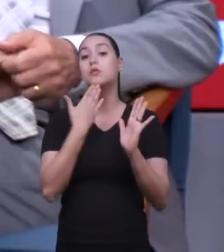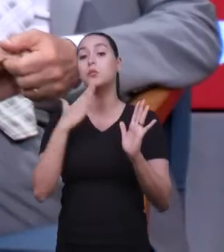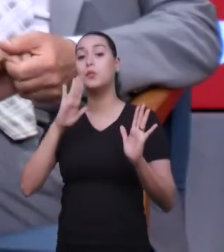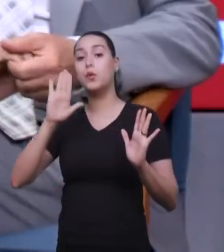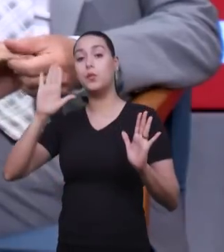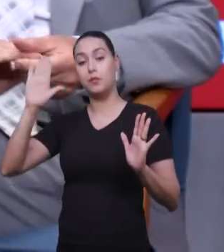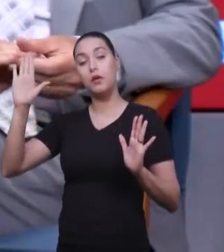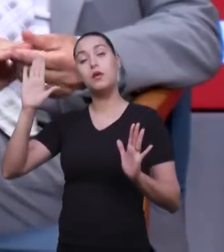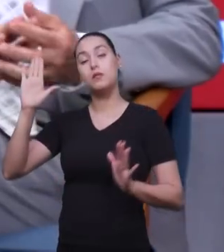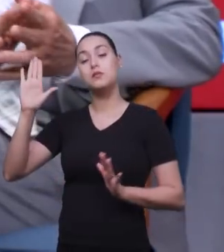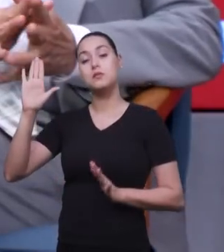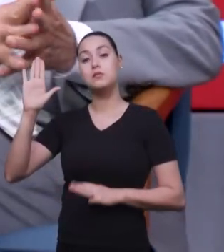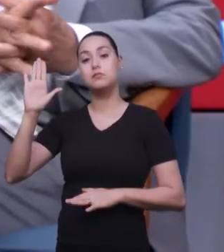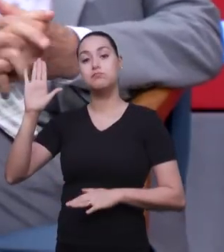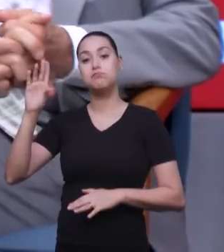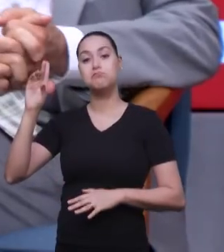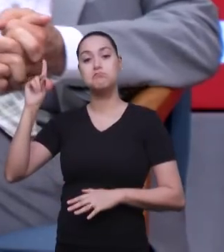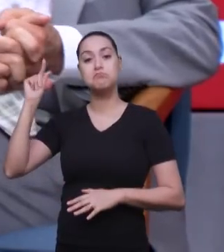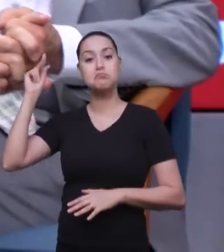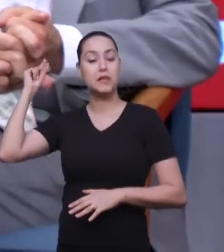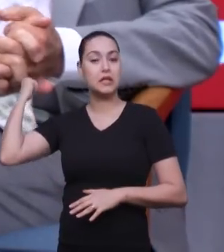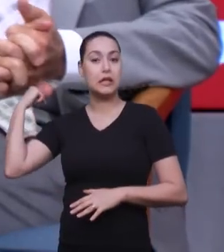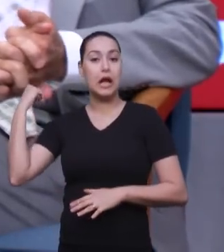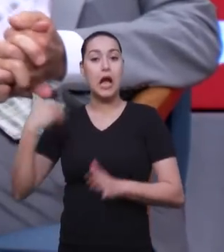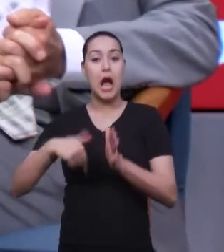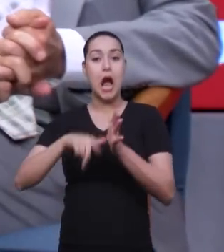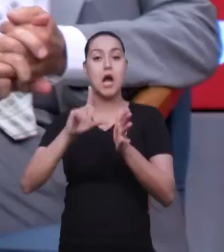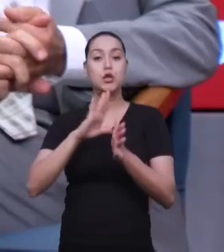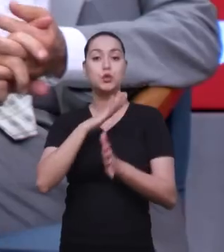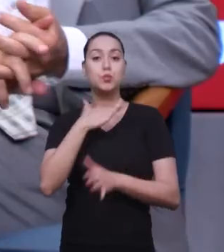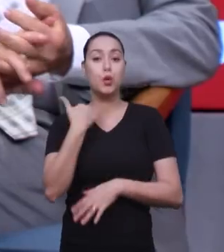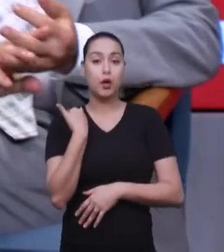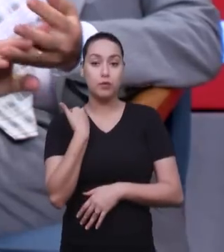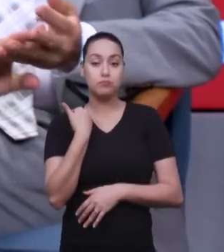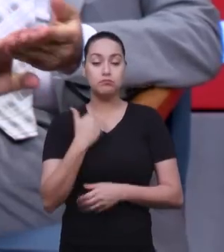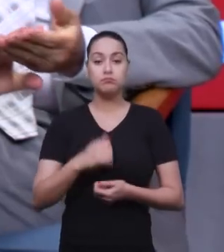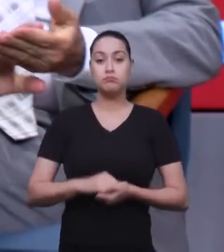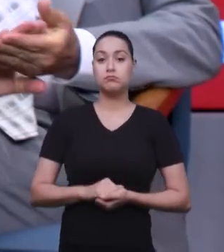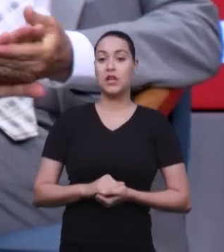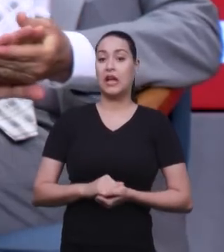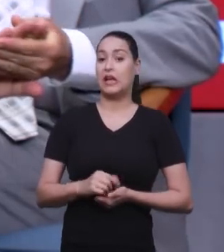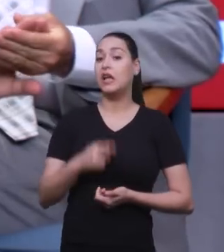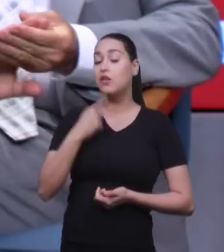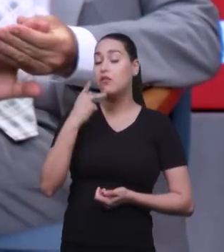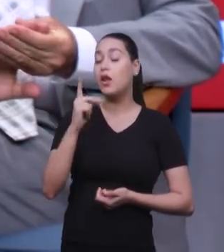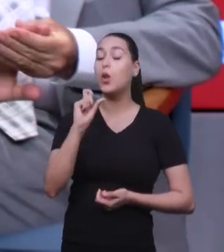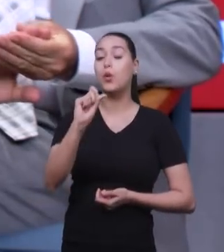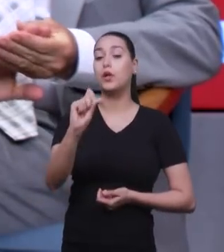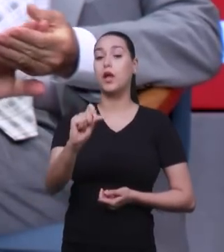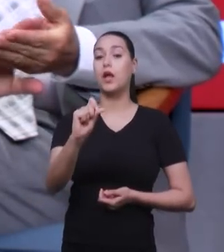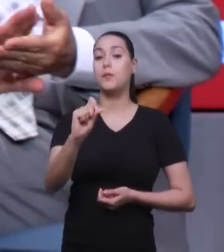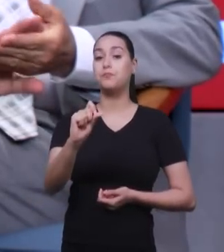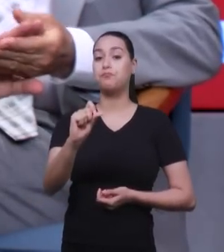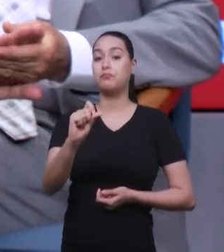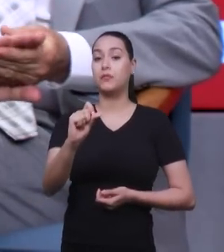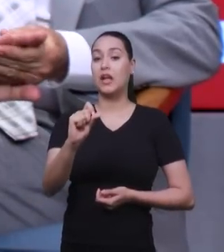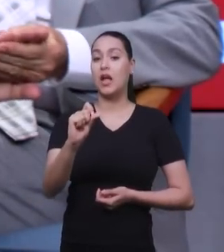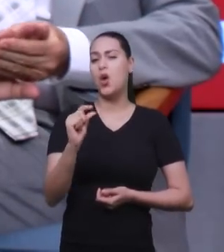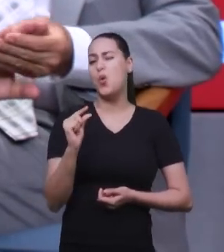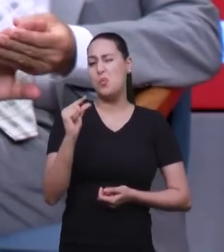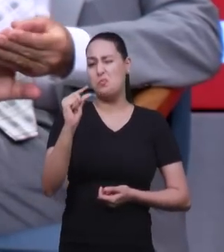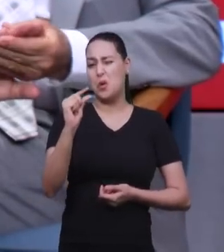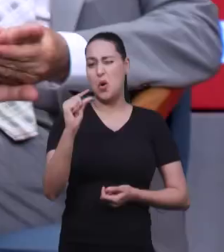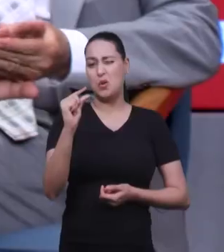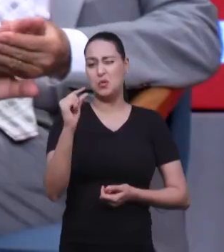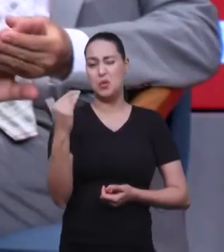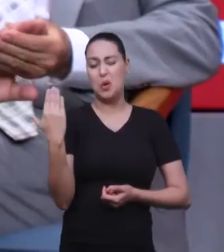cumprimento à promessa que ele havia feito antes da sua morte, quando ele disse: um pouco